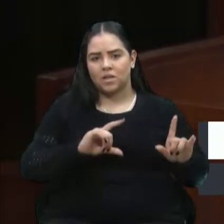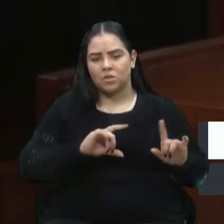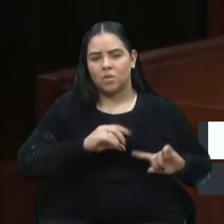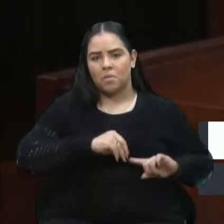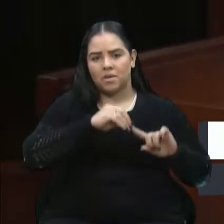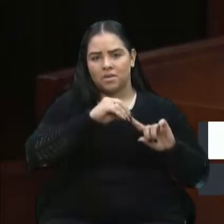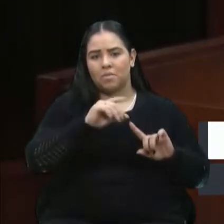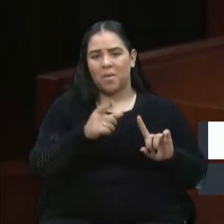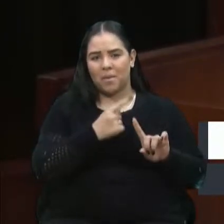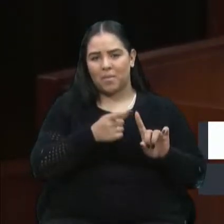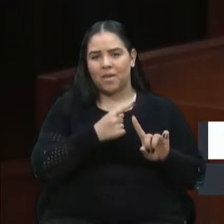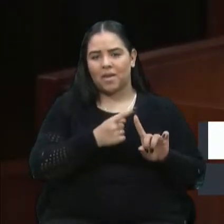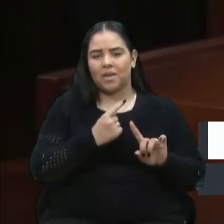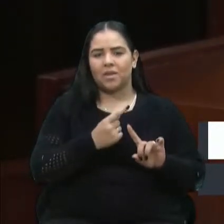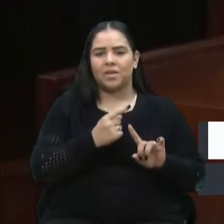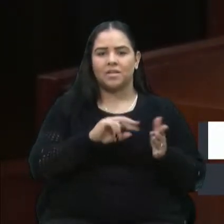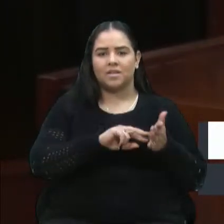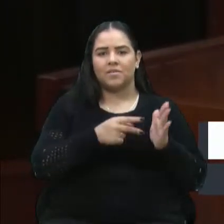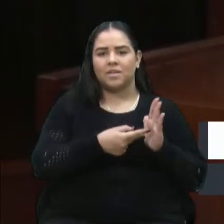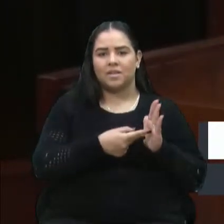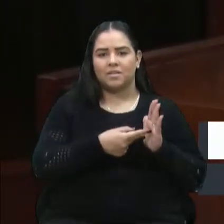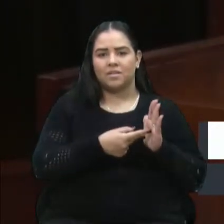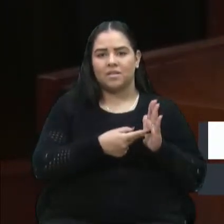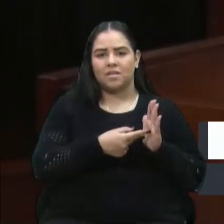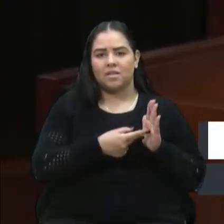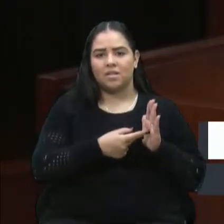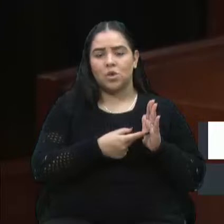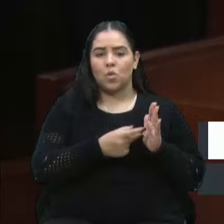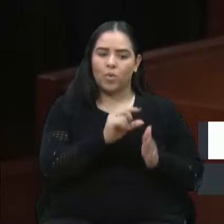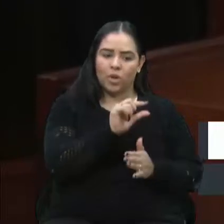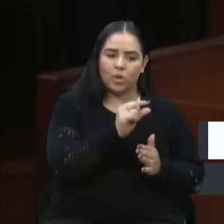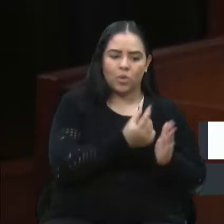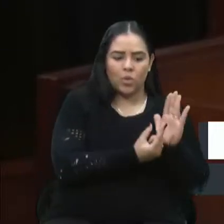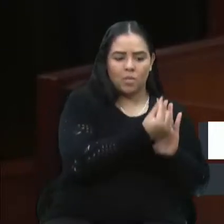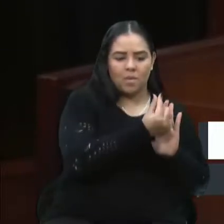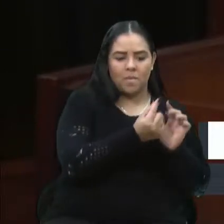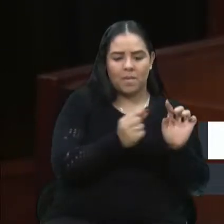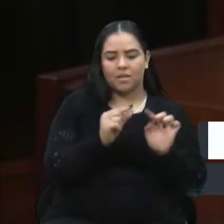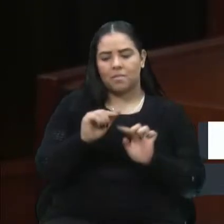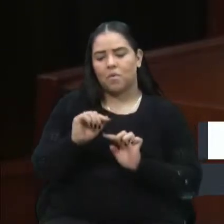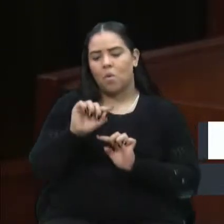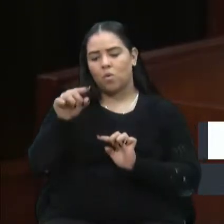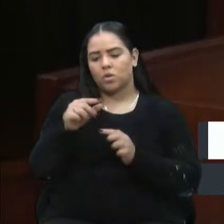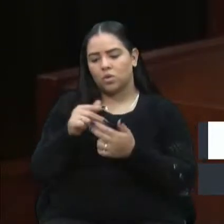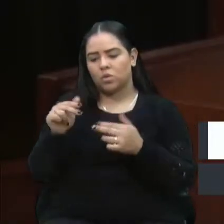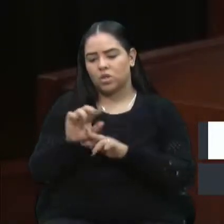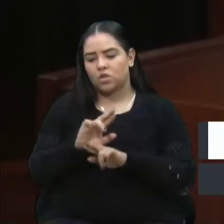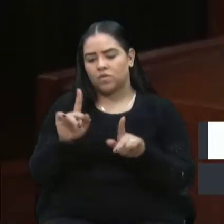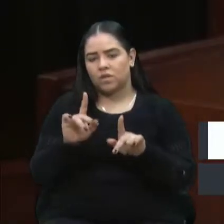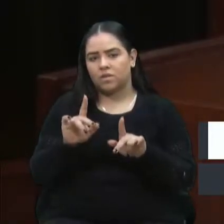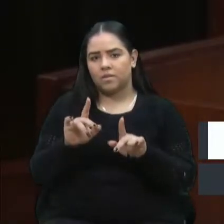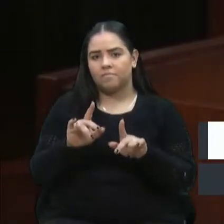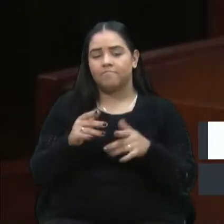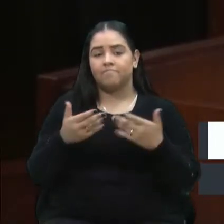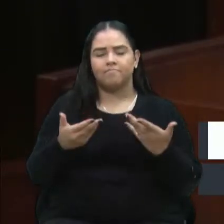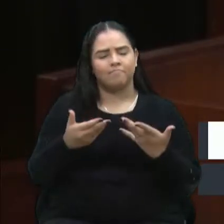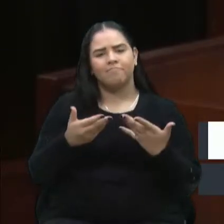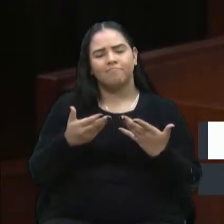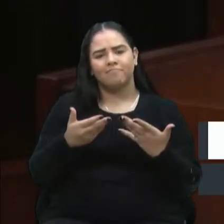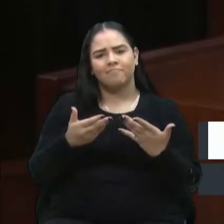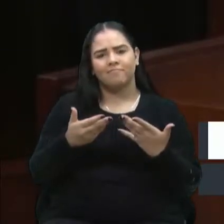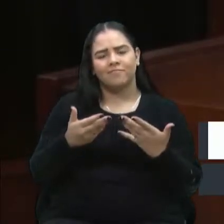significa? Significa que é teto de gasto para alguma parte do orçamento, mas para outra não, né? Então, e aí, curiosamente,